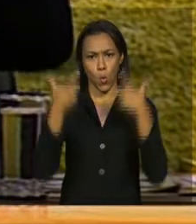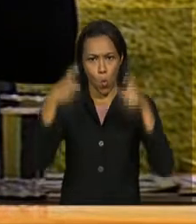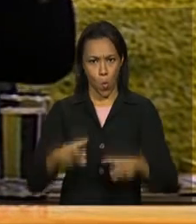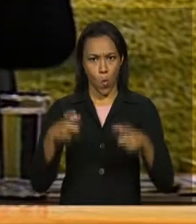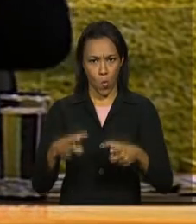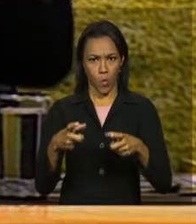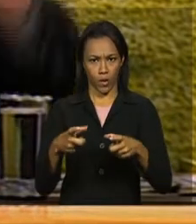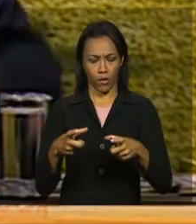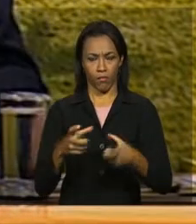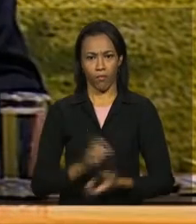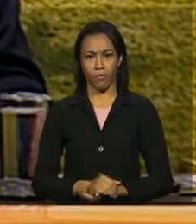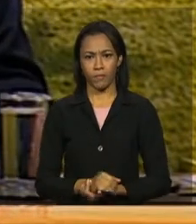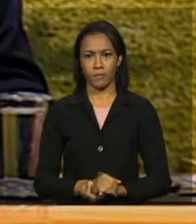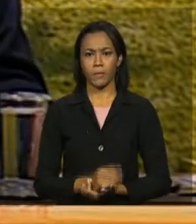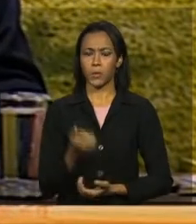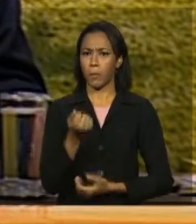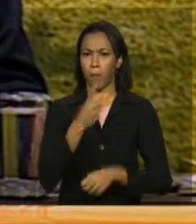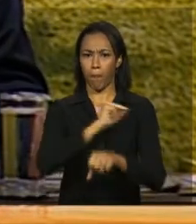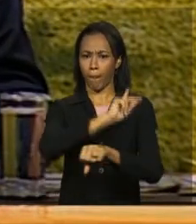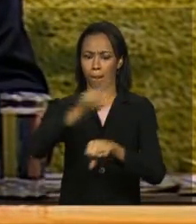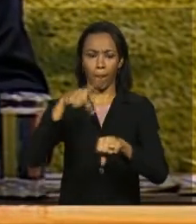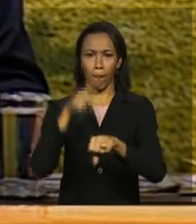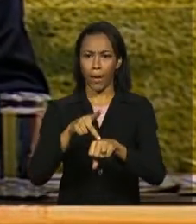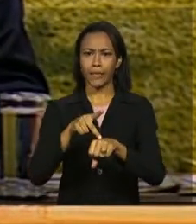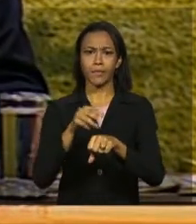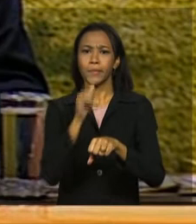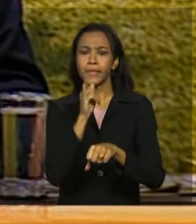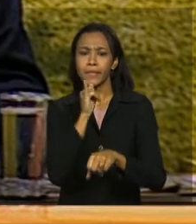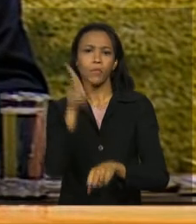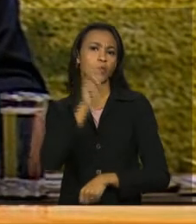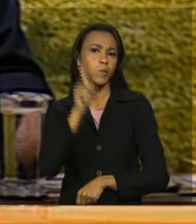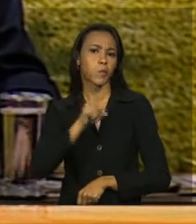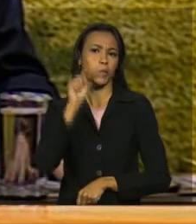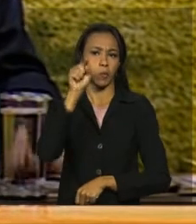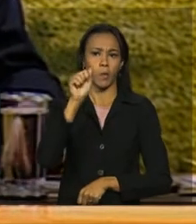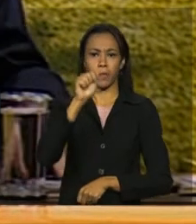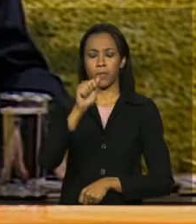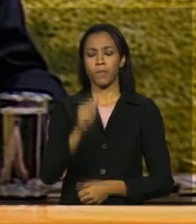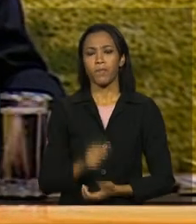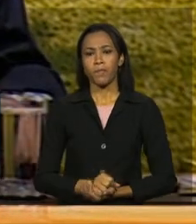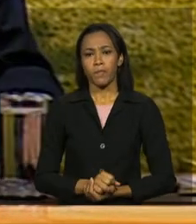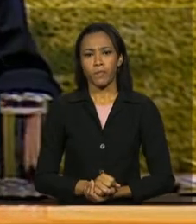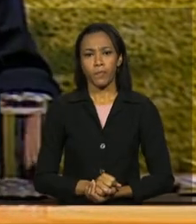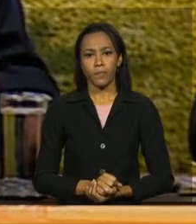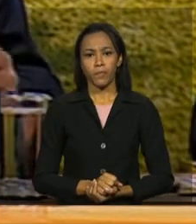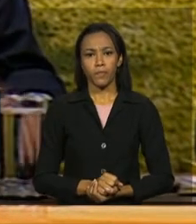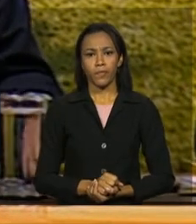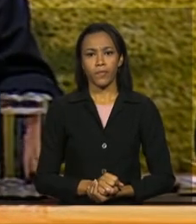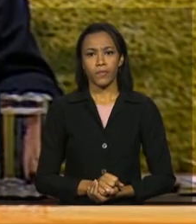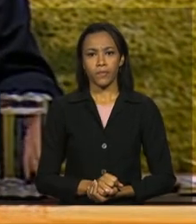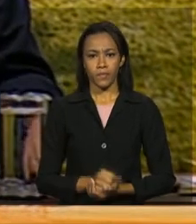luar a entregar a vanguardia dele o país do continente americano em esse tema é é